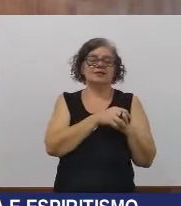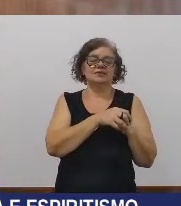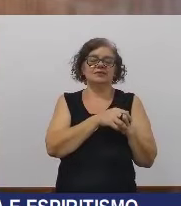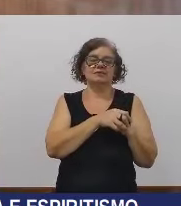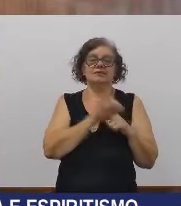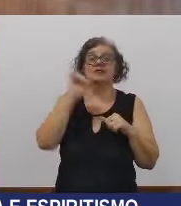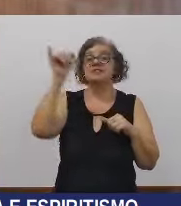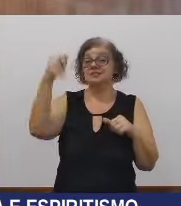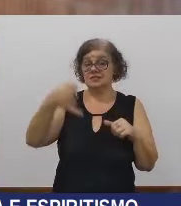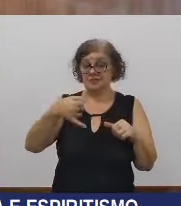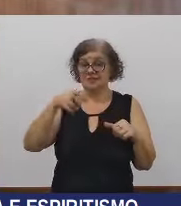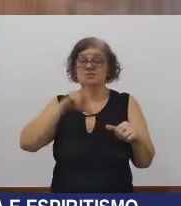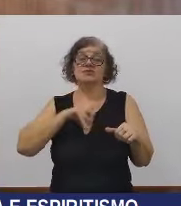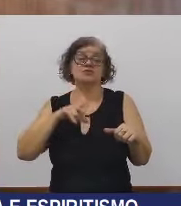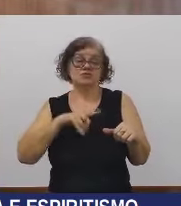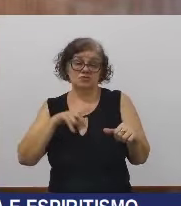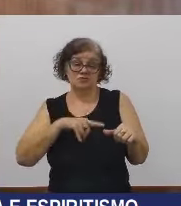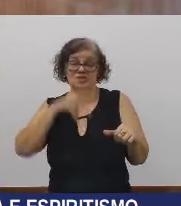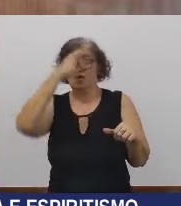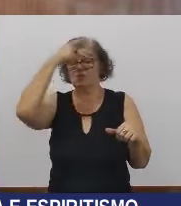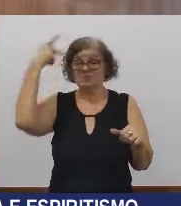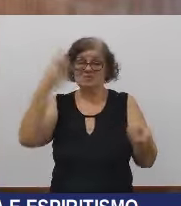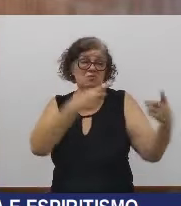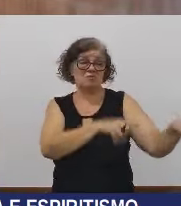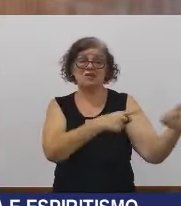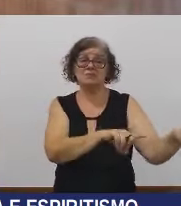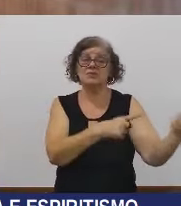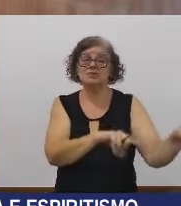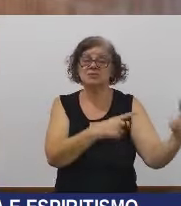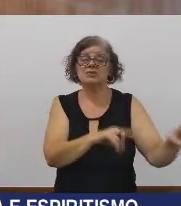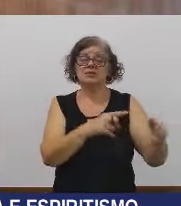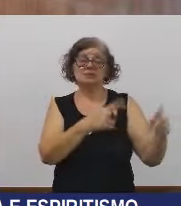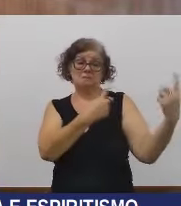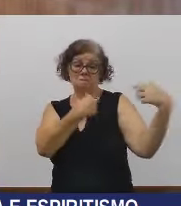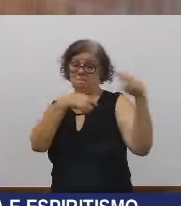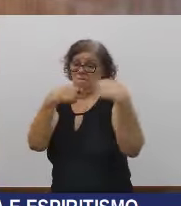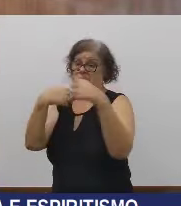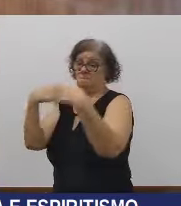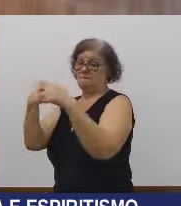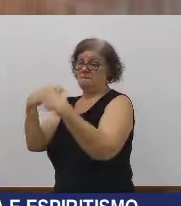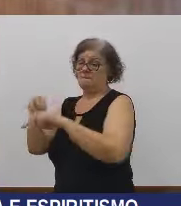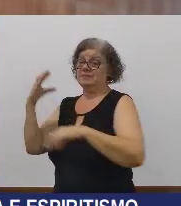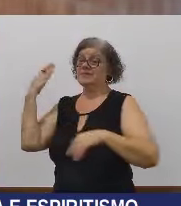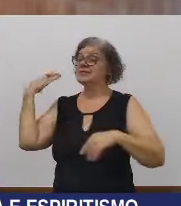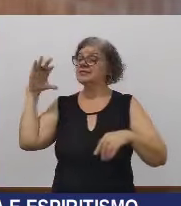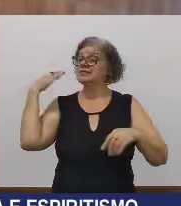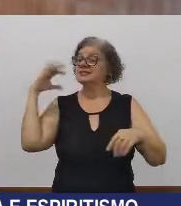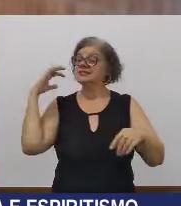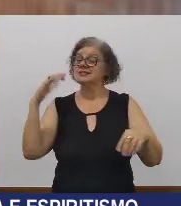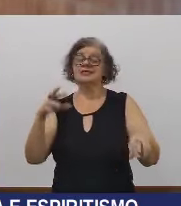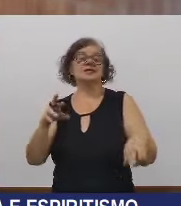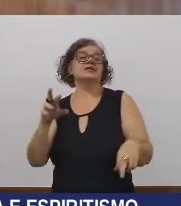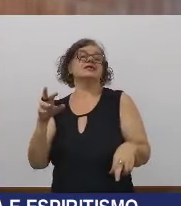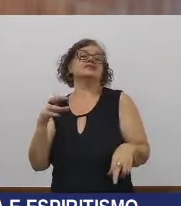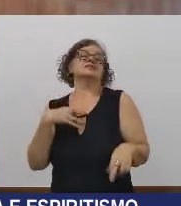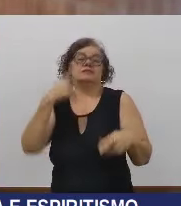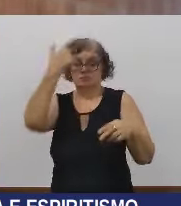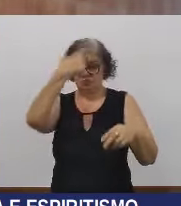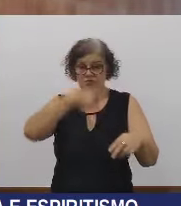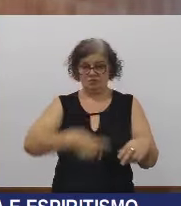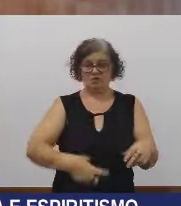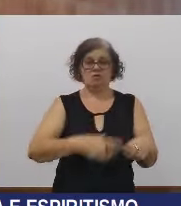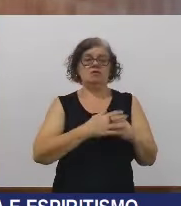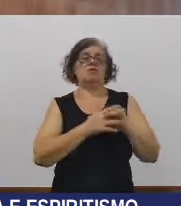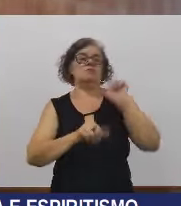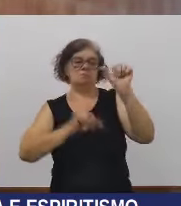Se a gente não tiver esses personal trainers, o personal trainer da ciência do corpo humano, de melhorarmos as